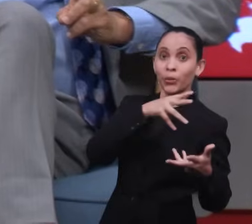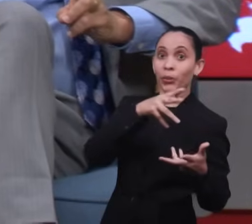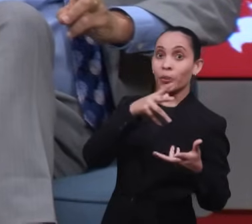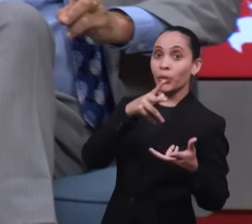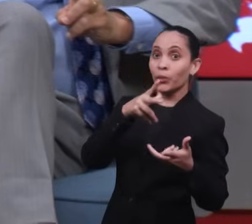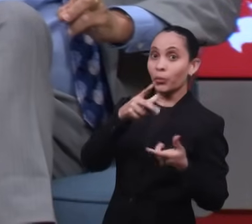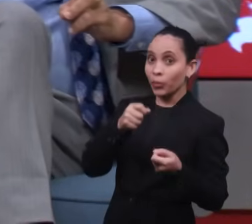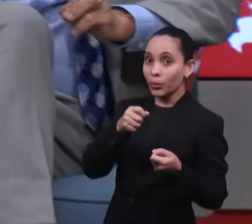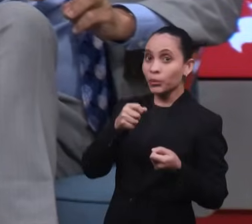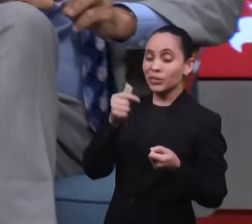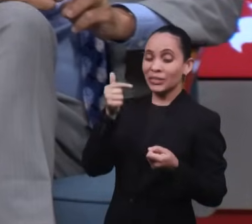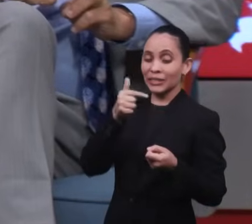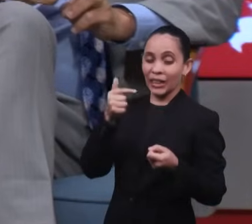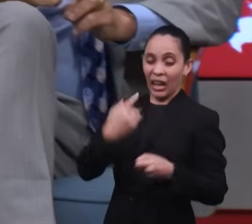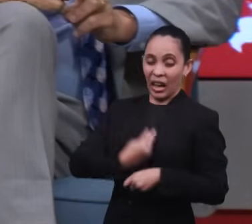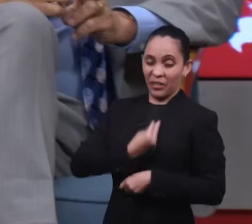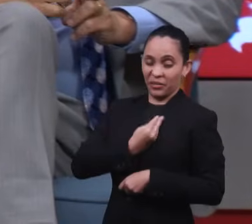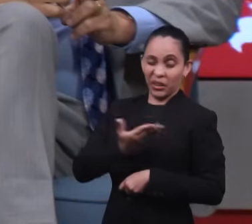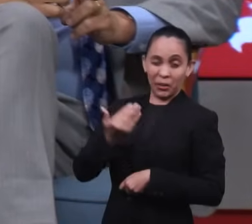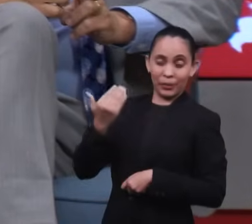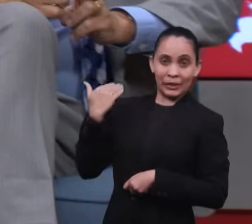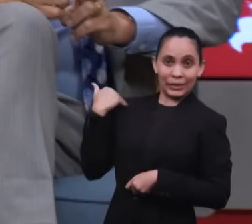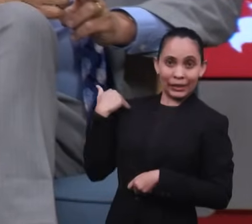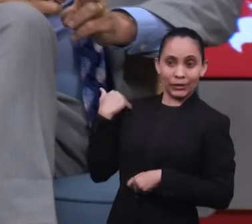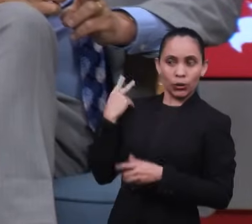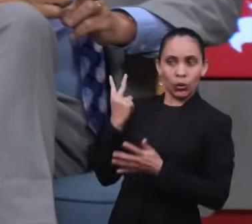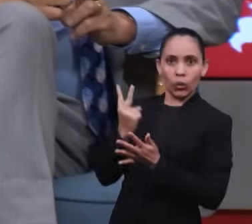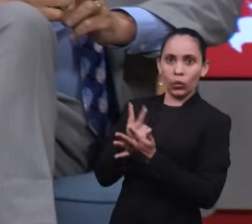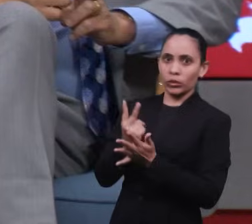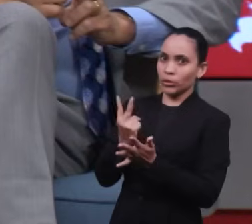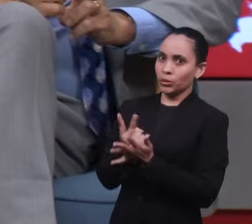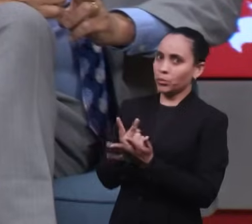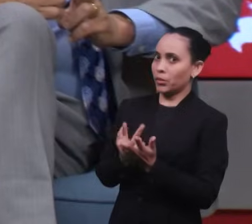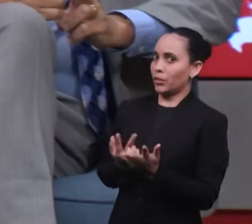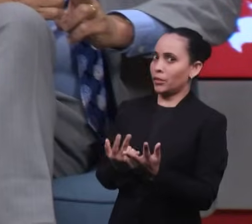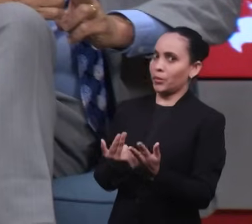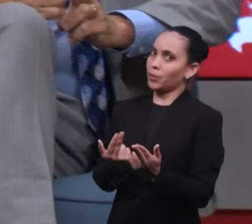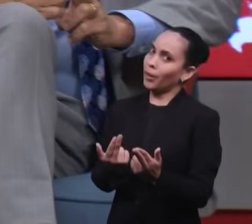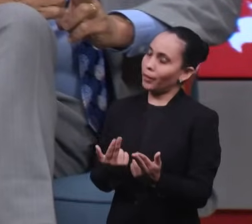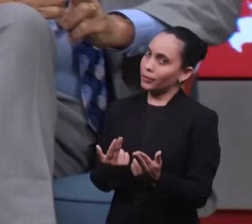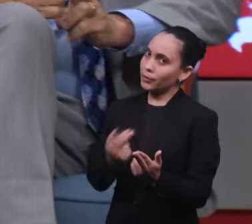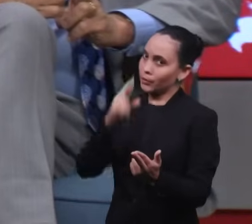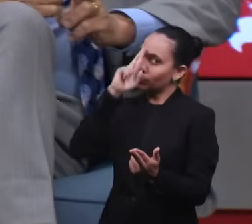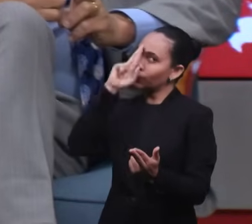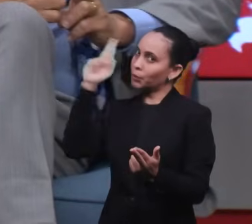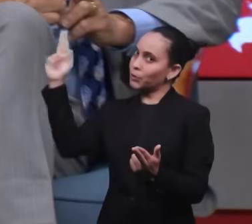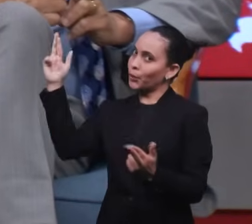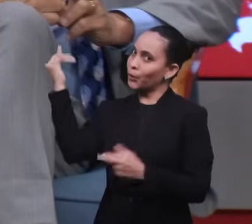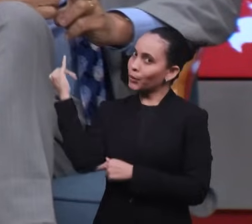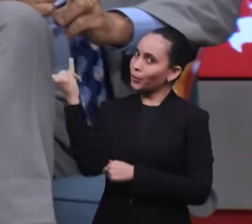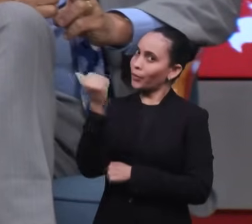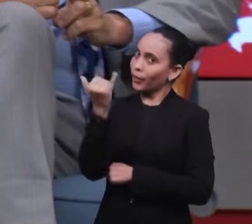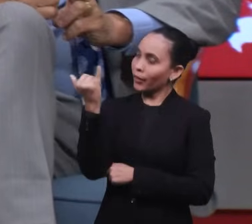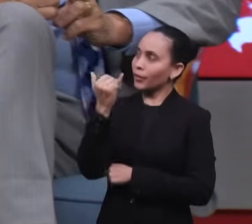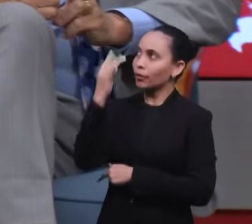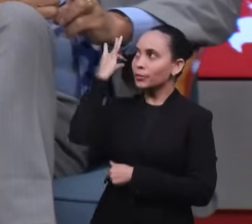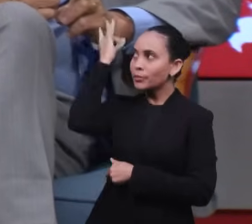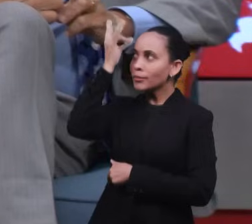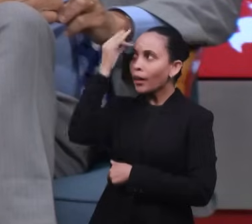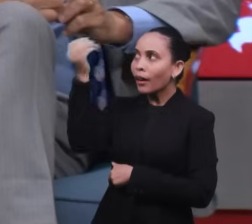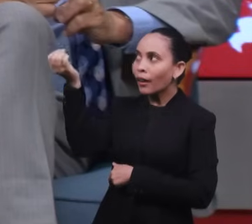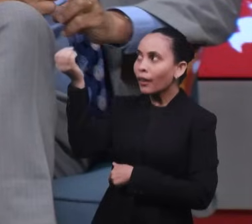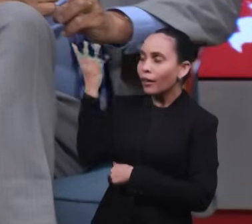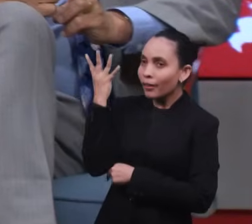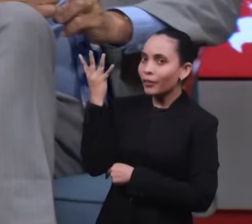você tinha no mundo, elas continuam na sua vida. Então você é um crente doente. Mas o Senhor está falando,